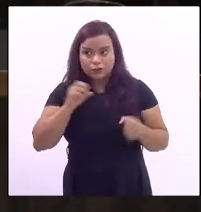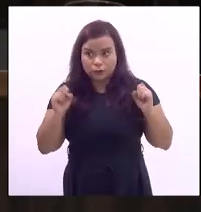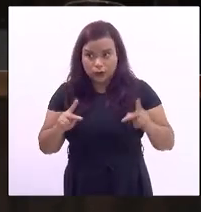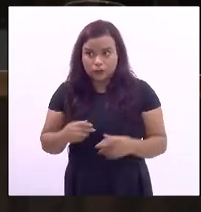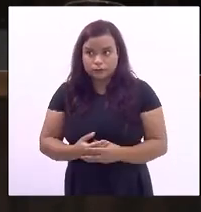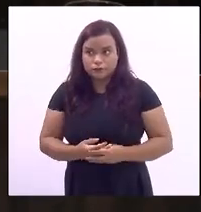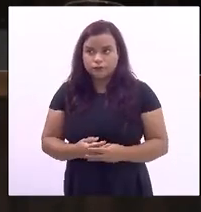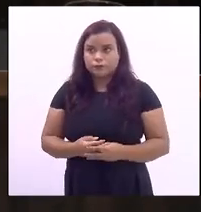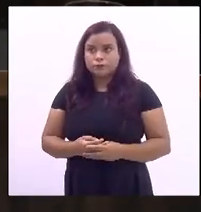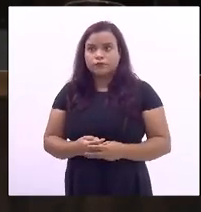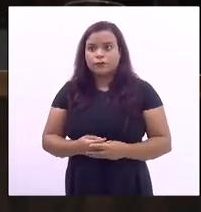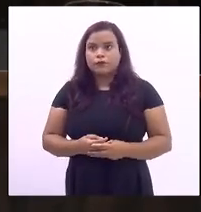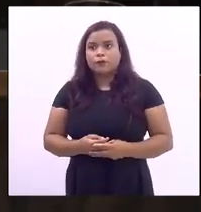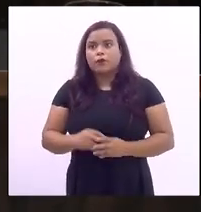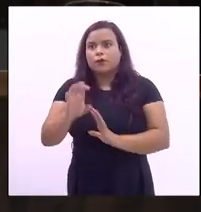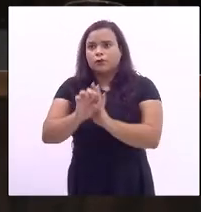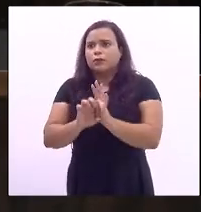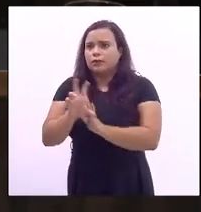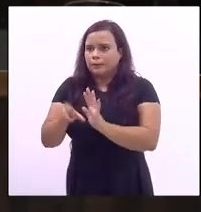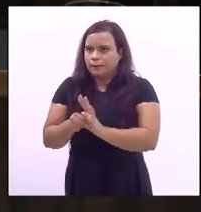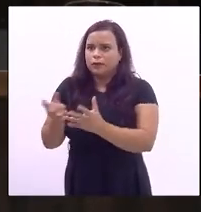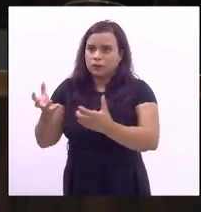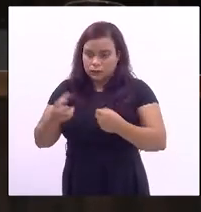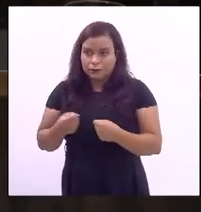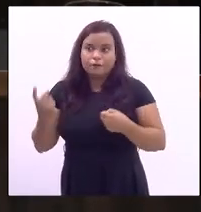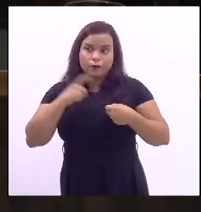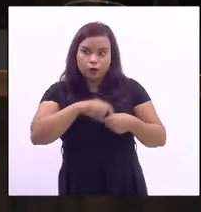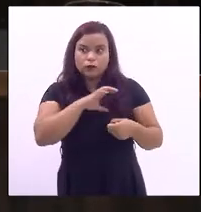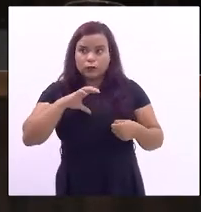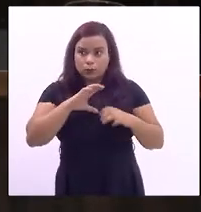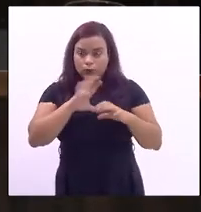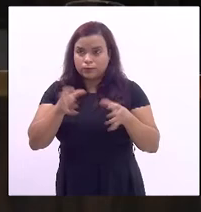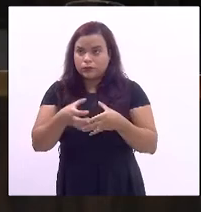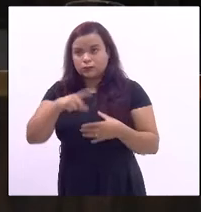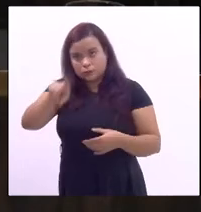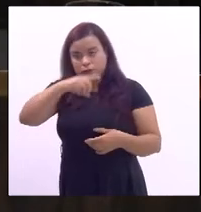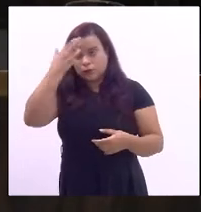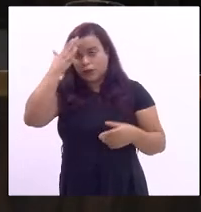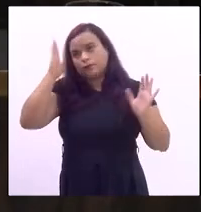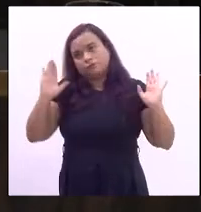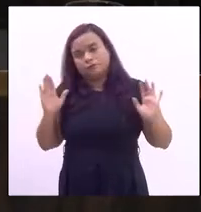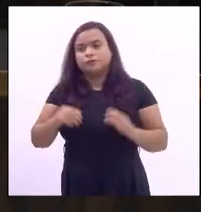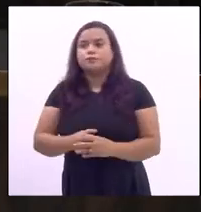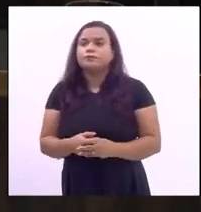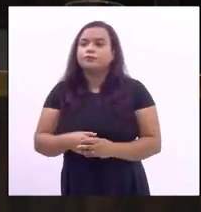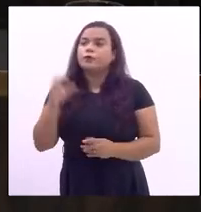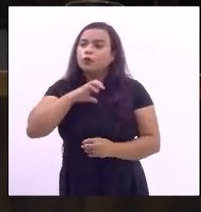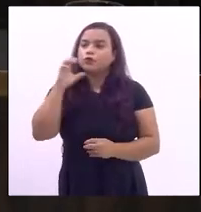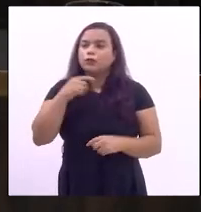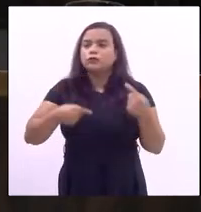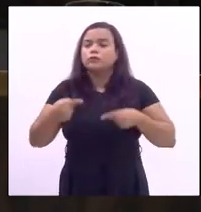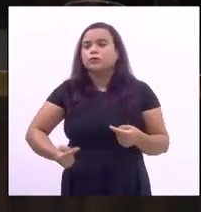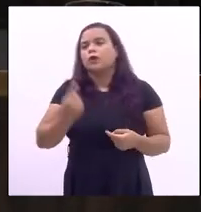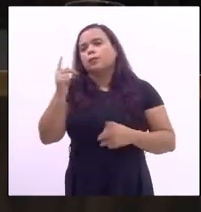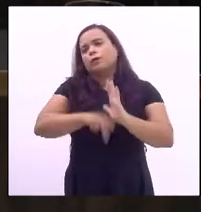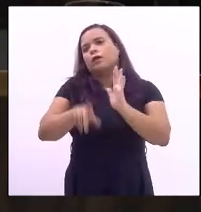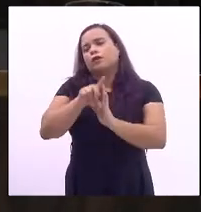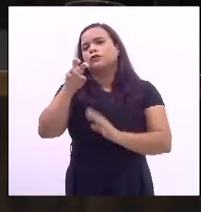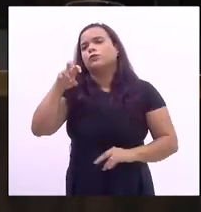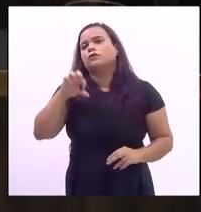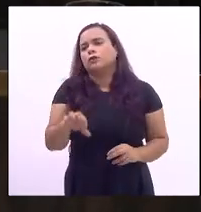porque recebeu emenda volta as comissões vão são diferentes e sabe Ok em regime de urgência definição única para a